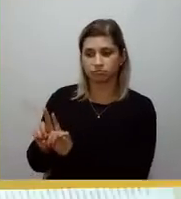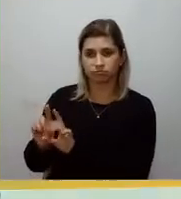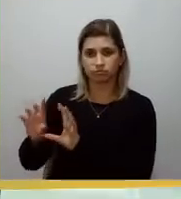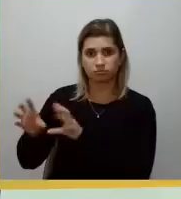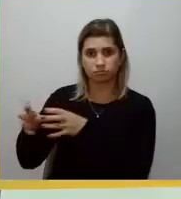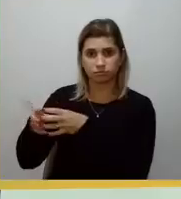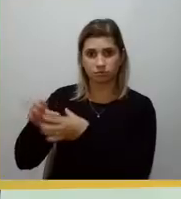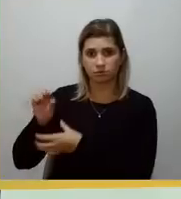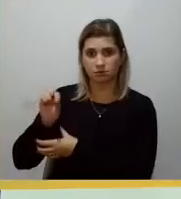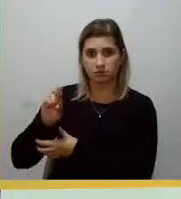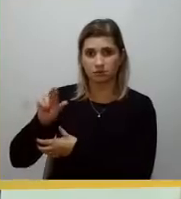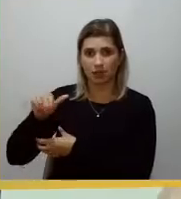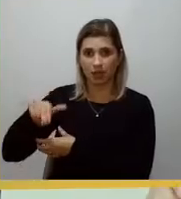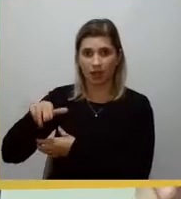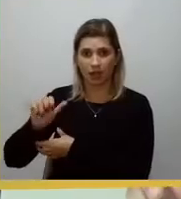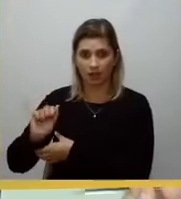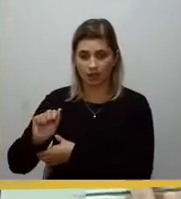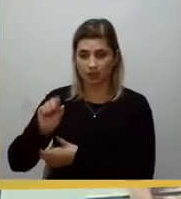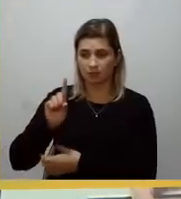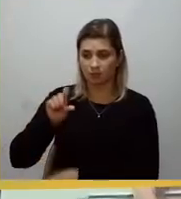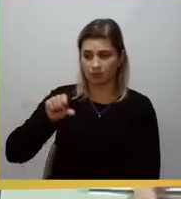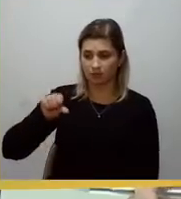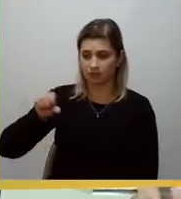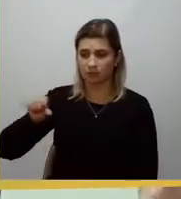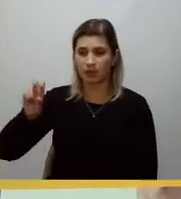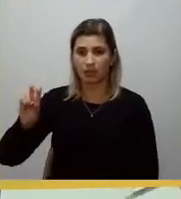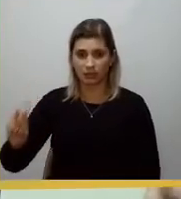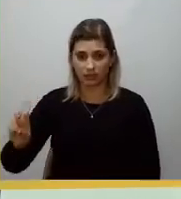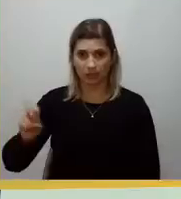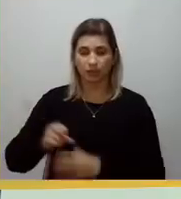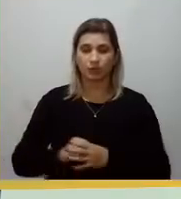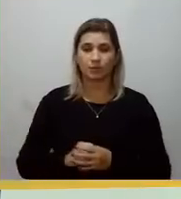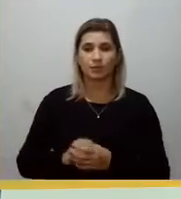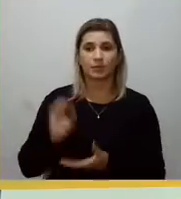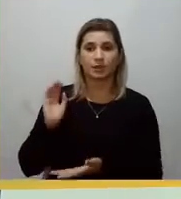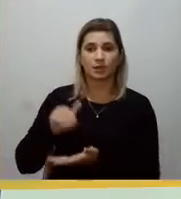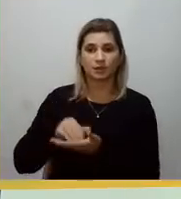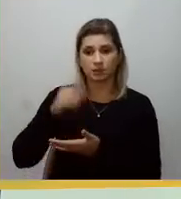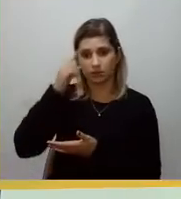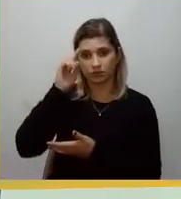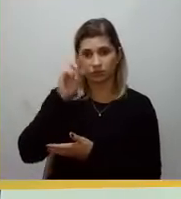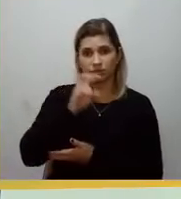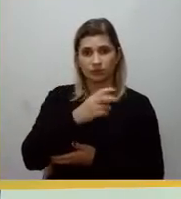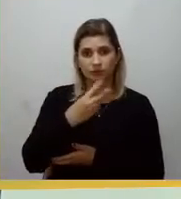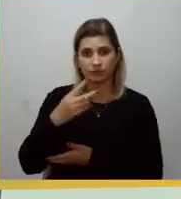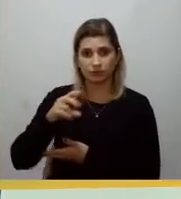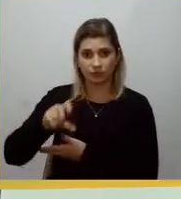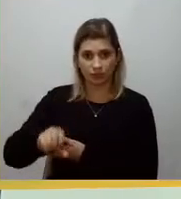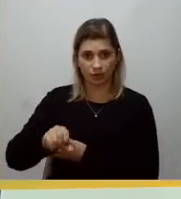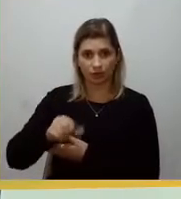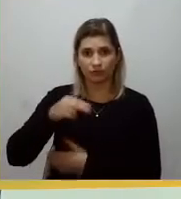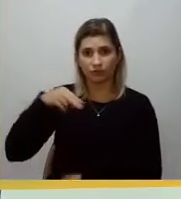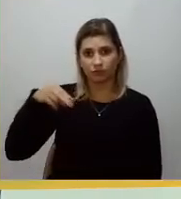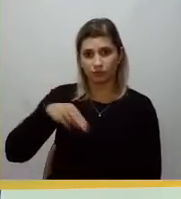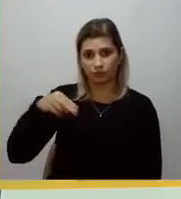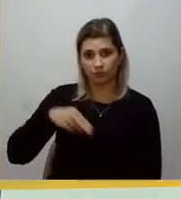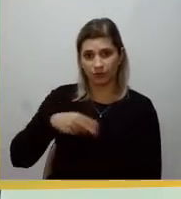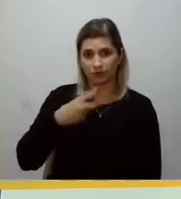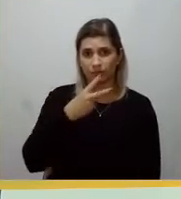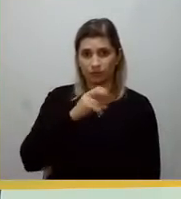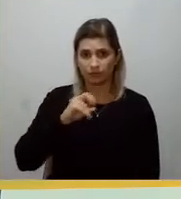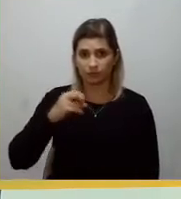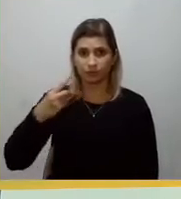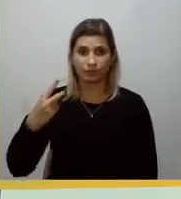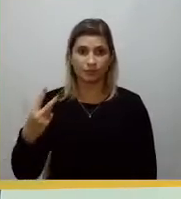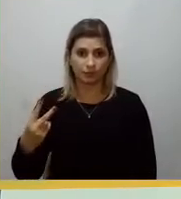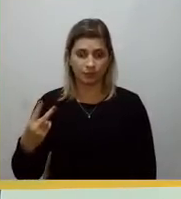1995 e foi funcionário da Prefeitura de Lages até o dia 29 de novembro de 2002, no seu governo. A Serrana